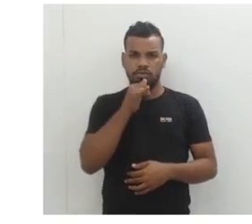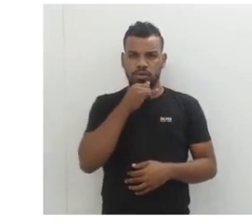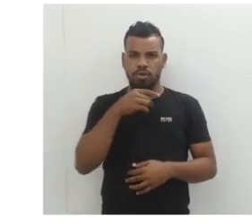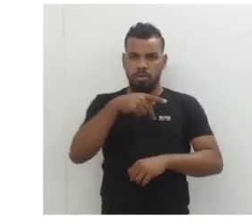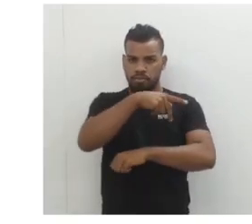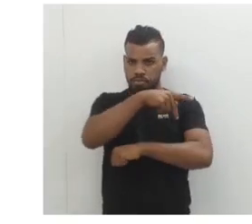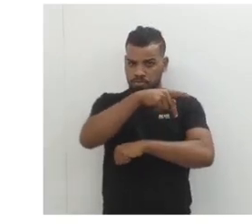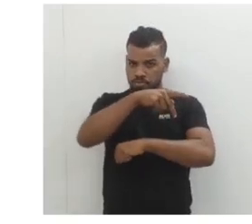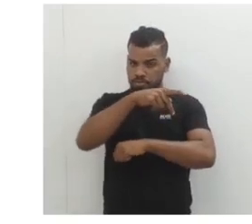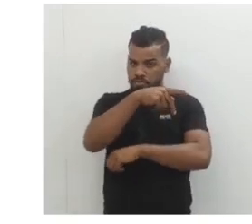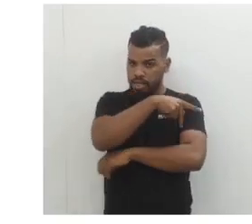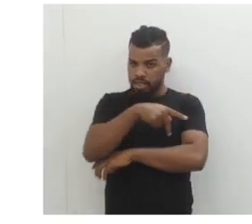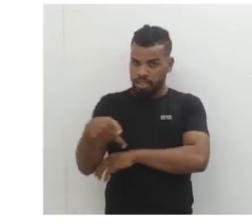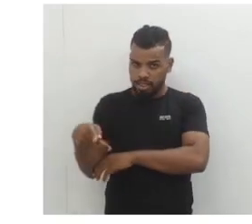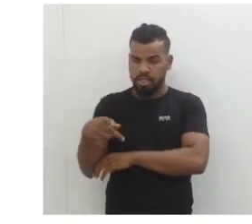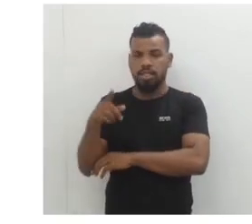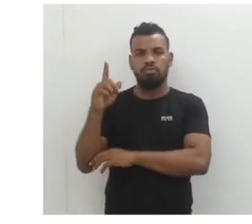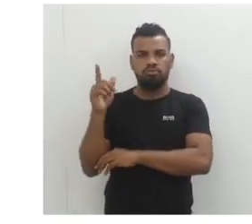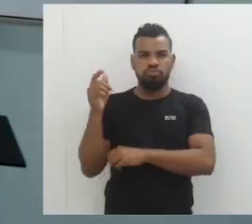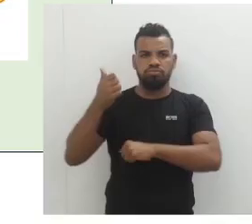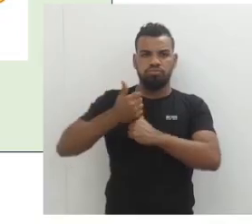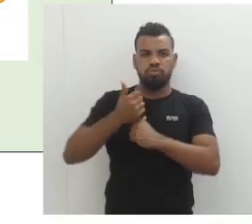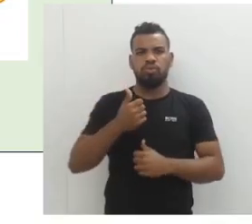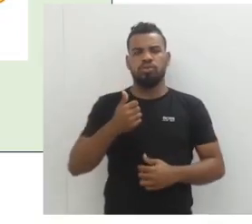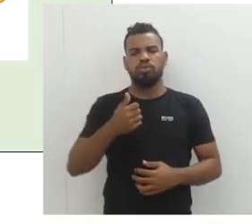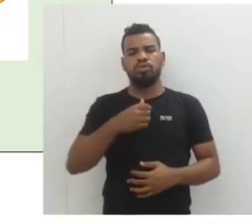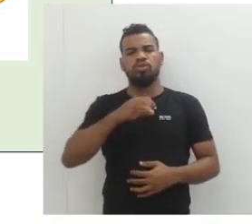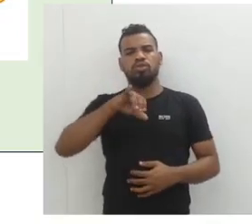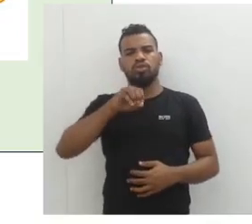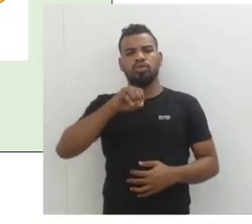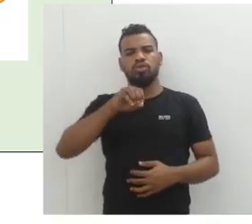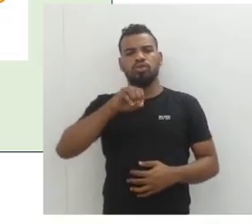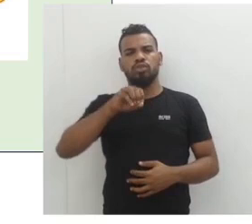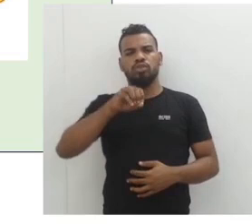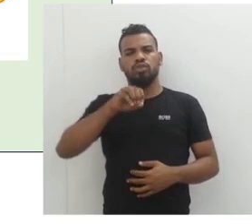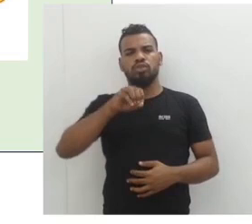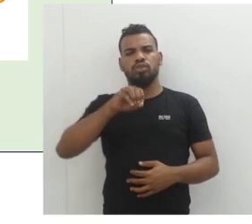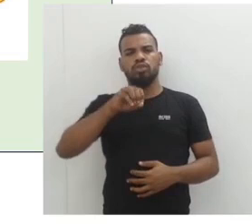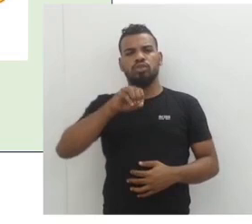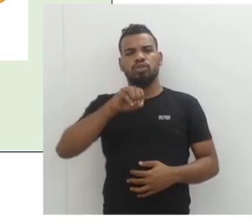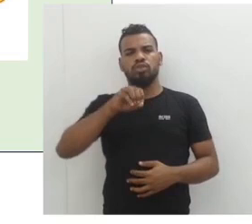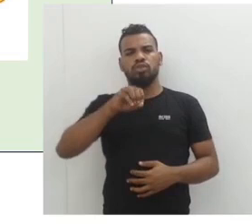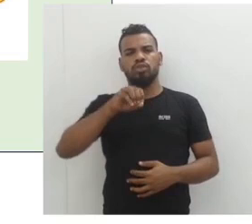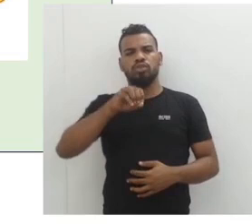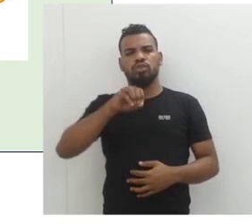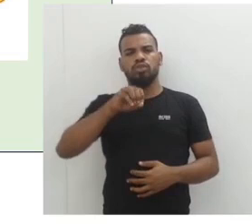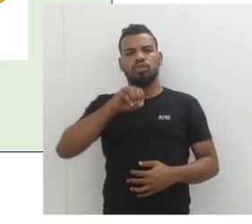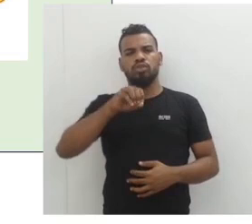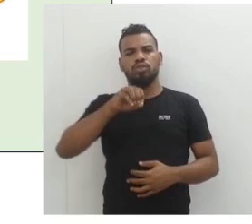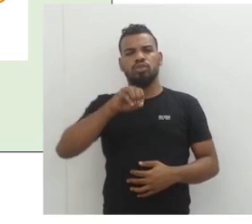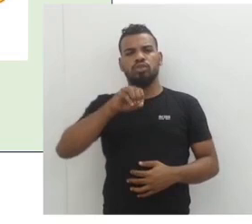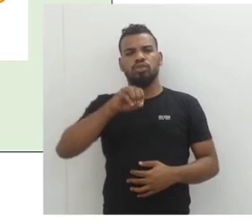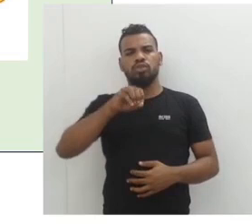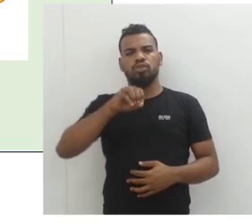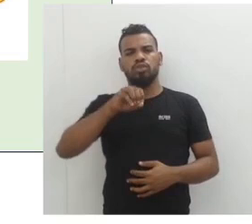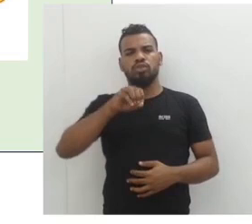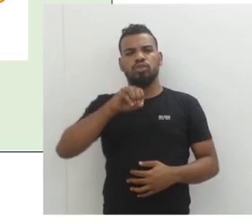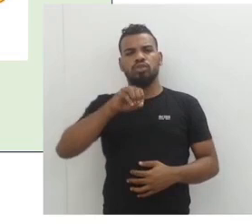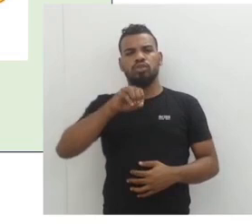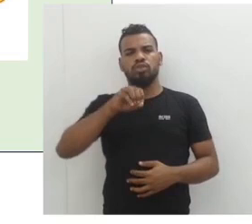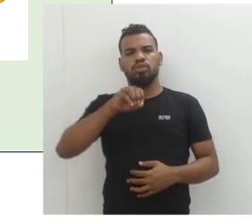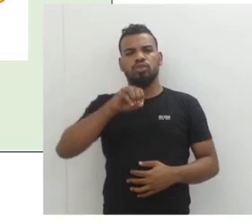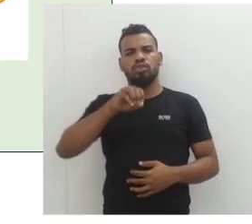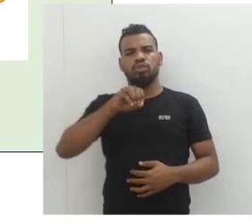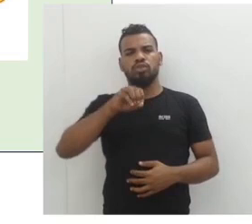presidente da República José Sarney. Então, minha gente, à direita da tela, na parte superior, emoji